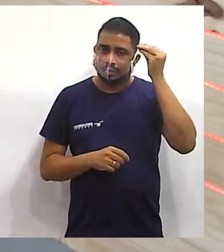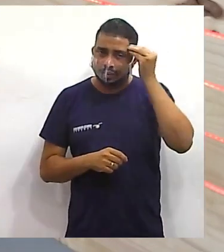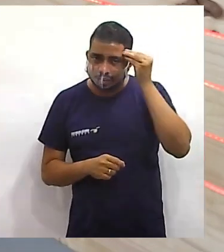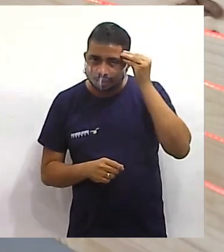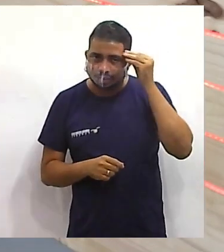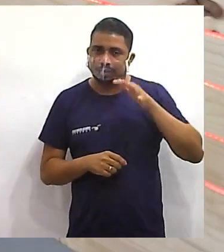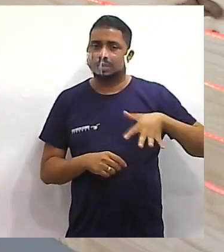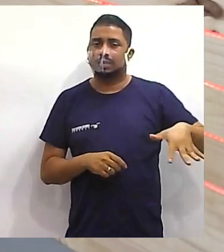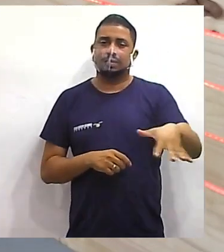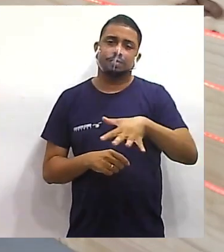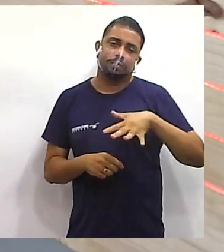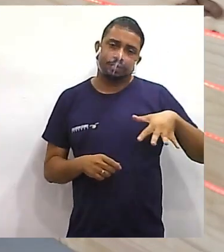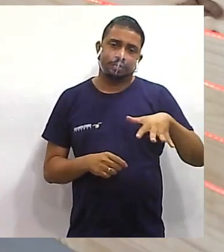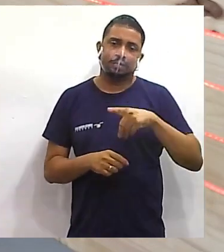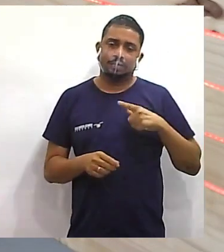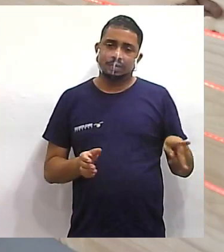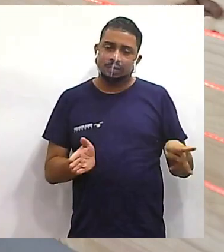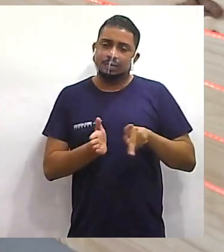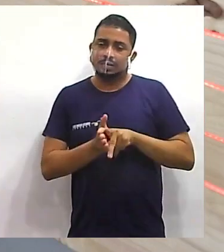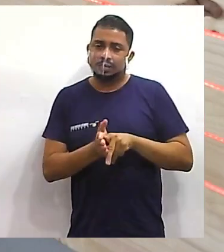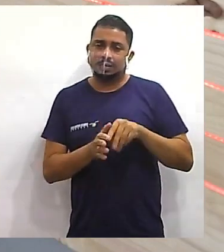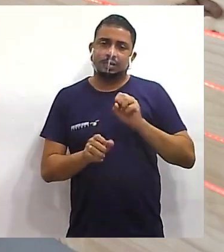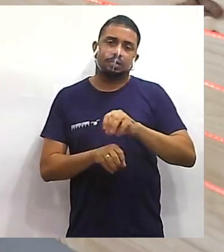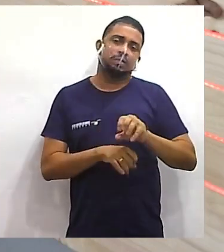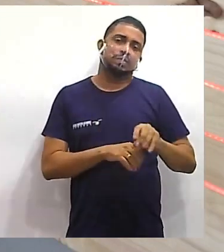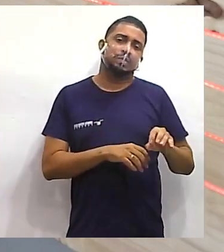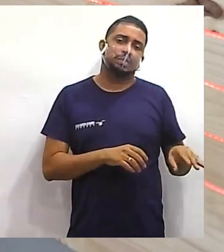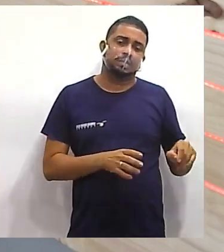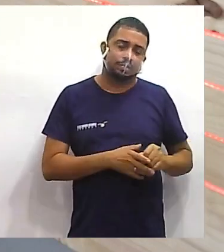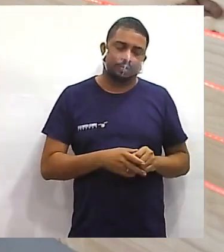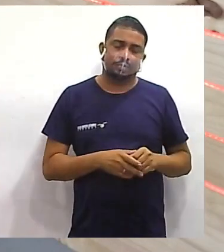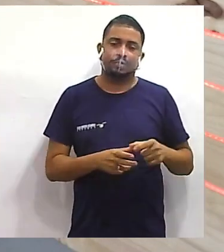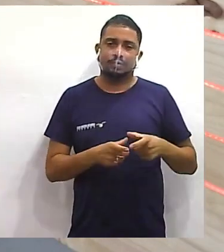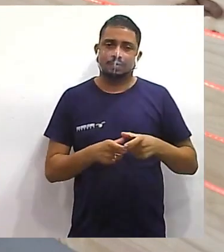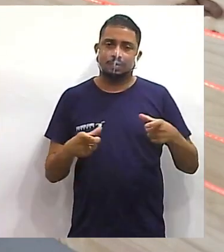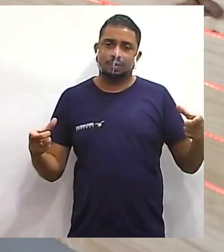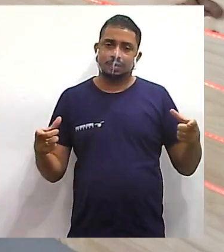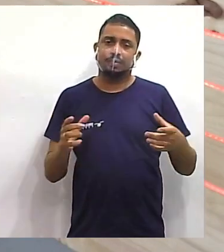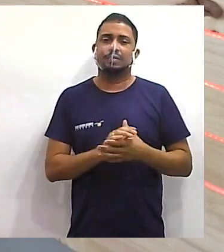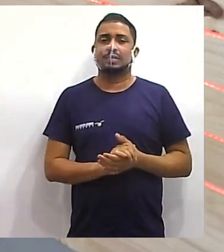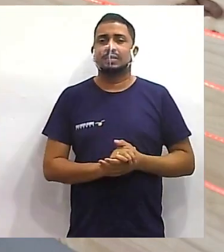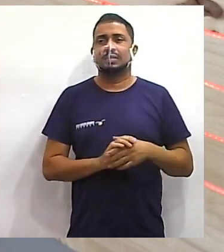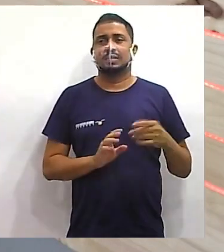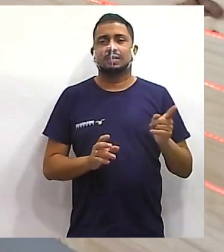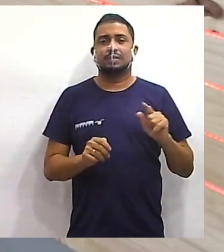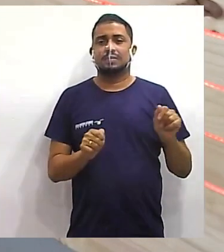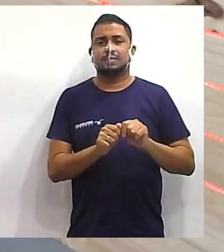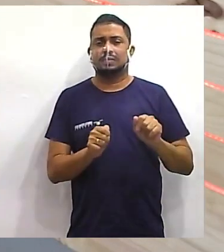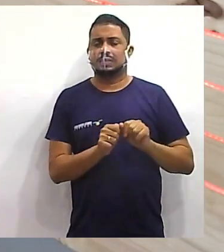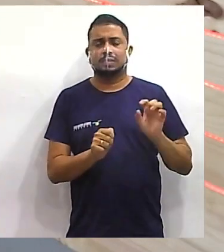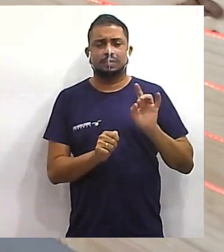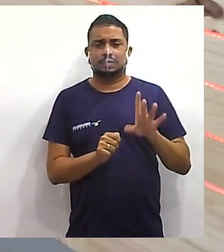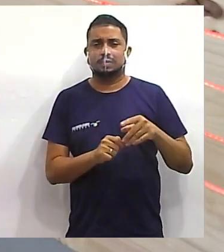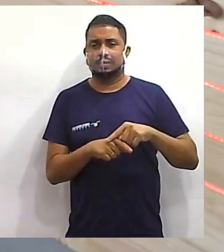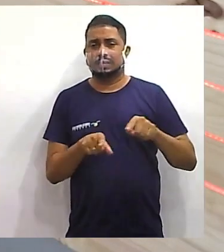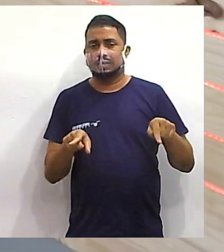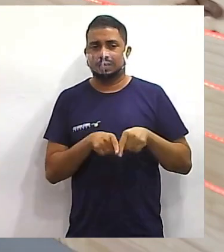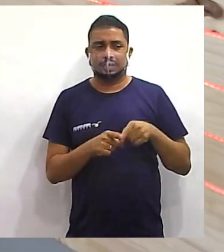desses espaços que fazem parte dessa educação numa dimensão mais ampla, né? Que não se faz apenas na sala